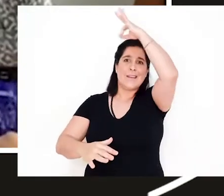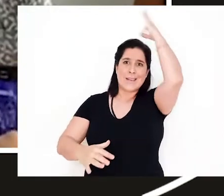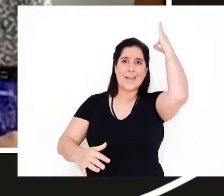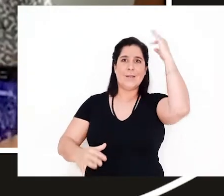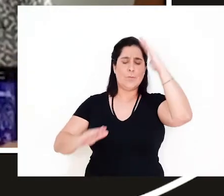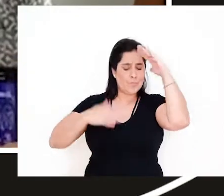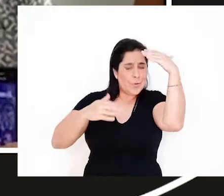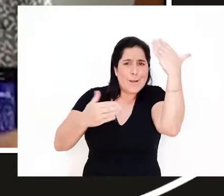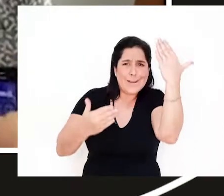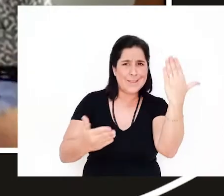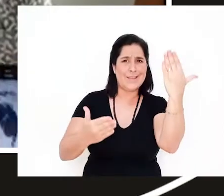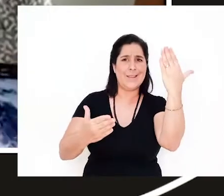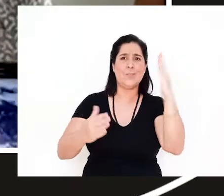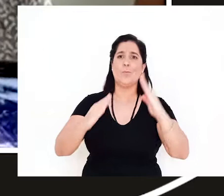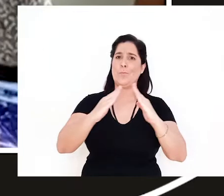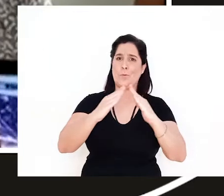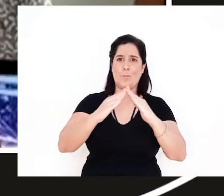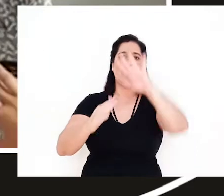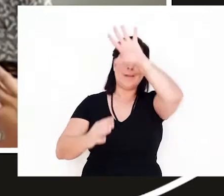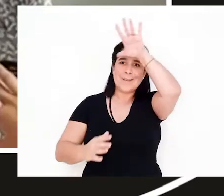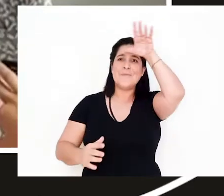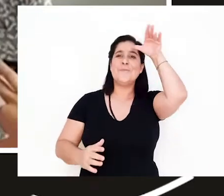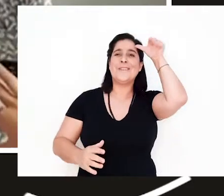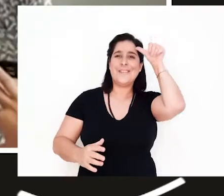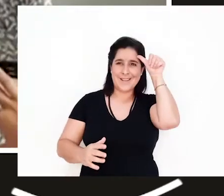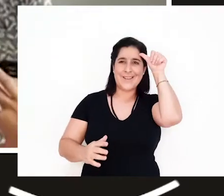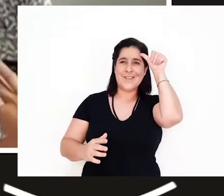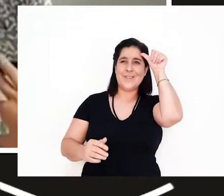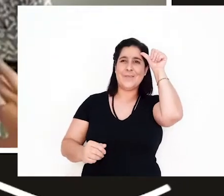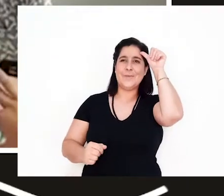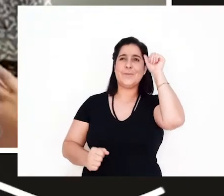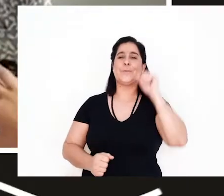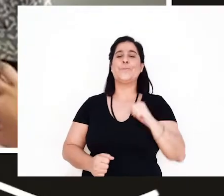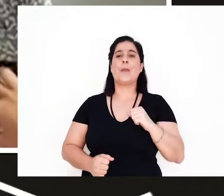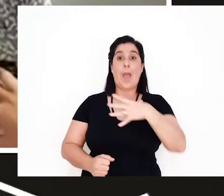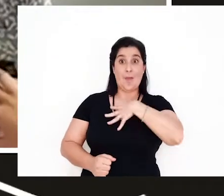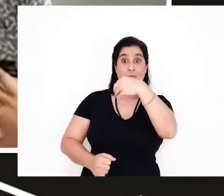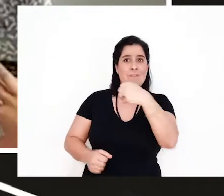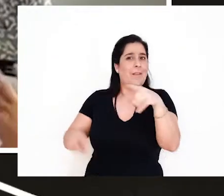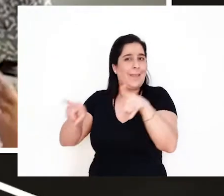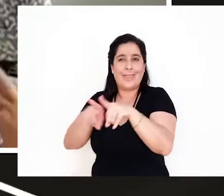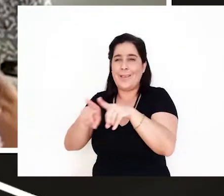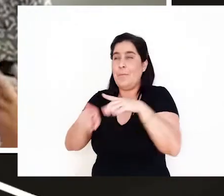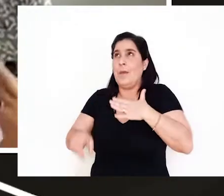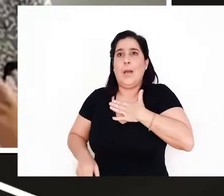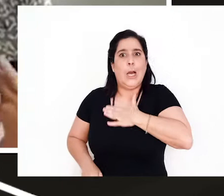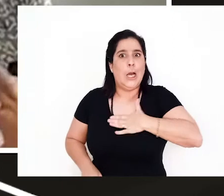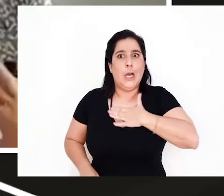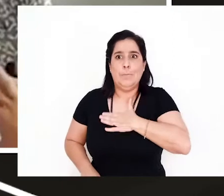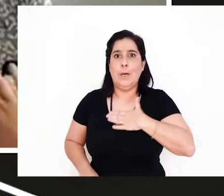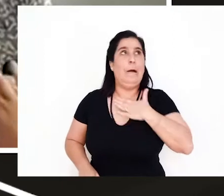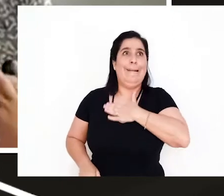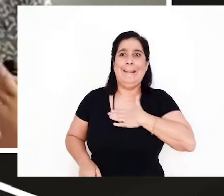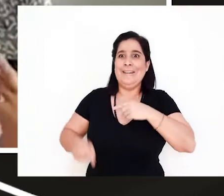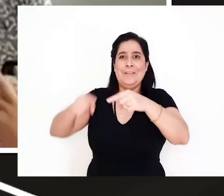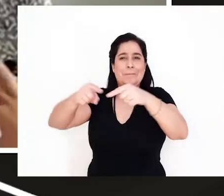sou honrada por morar nessa terra, né? A Manu também gosta muito, é uma menina da água, seja uma piscina ou